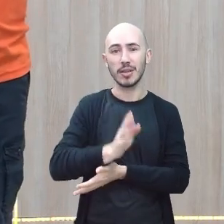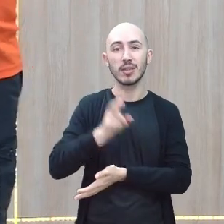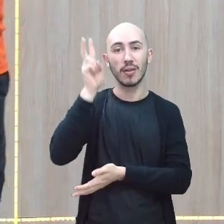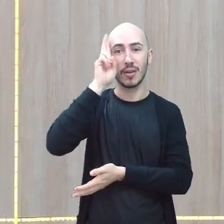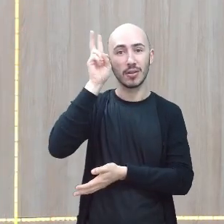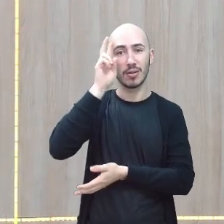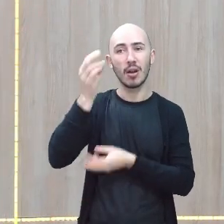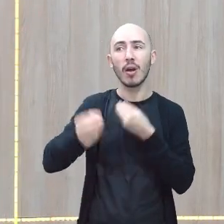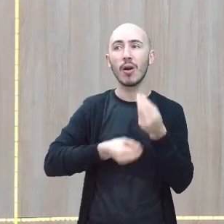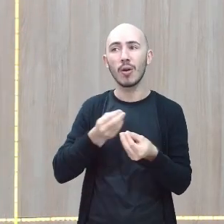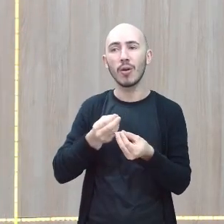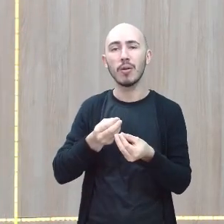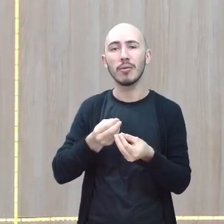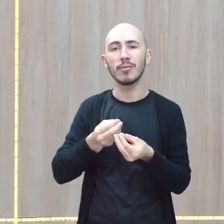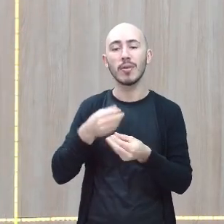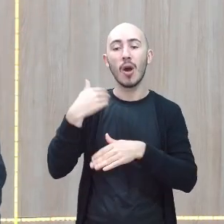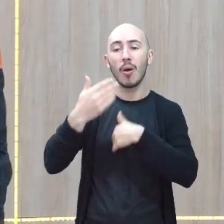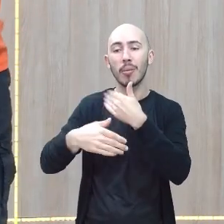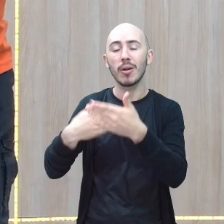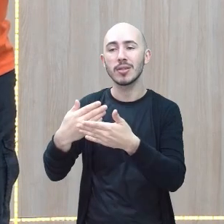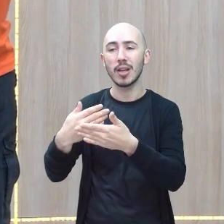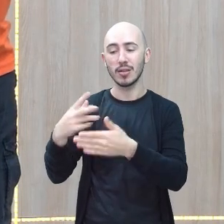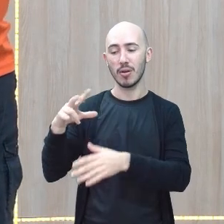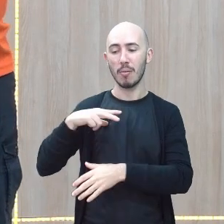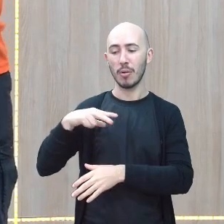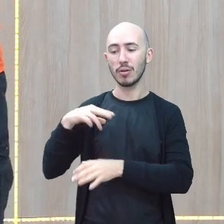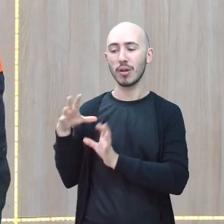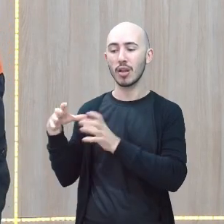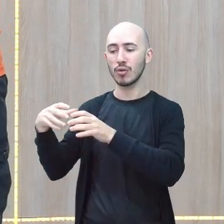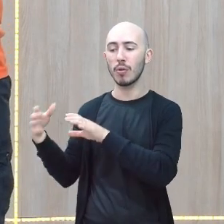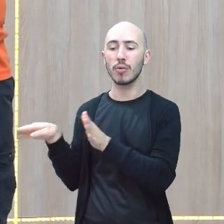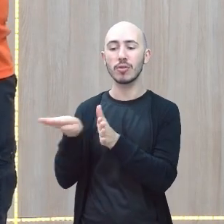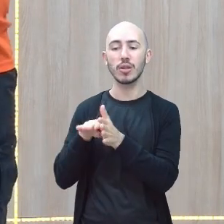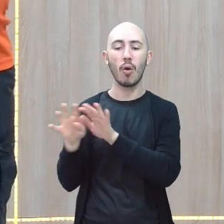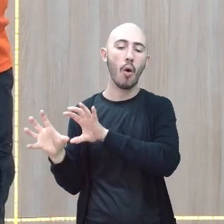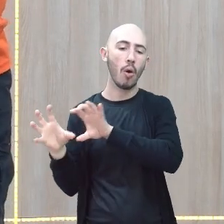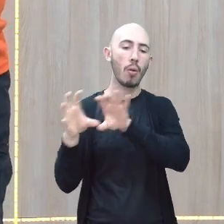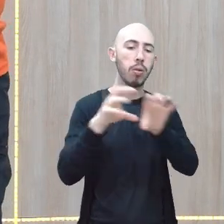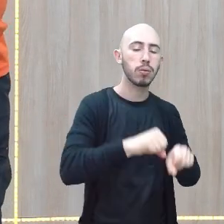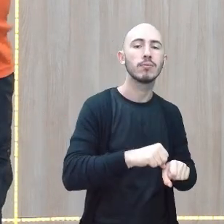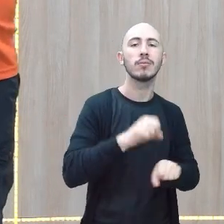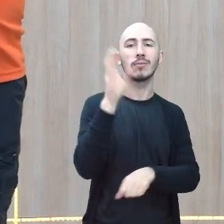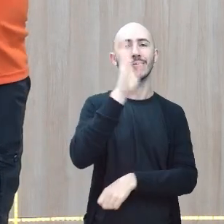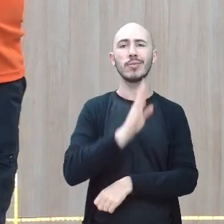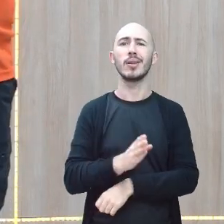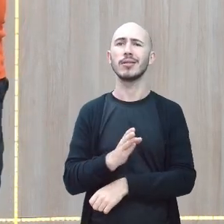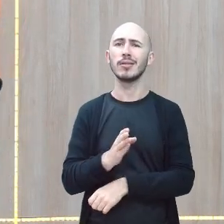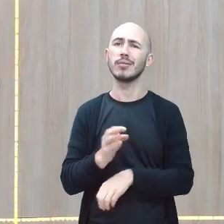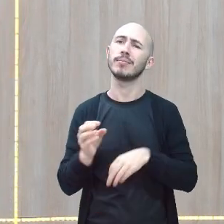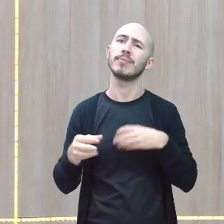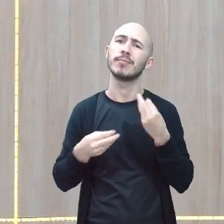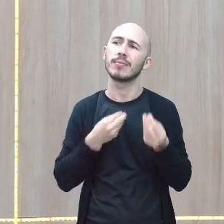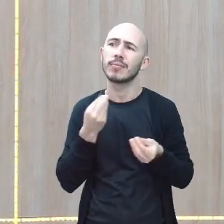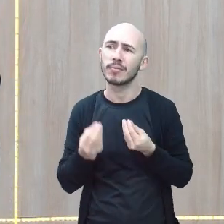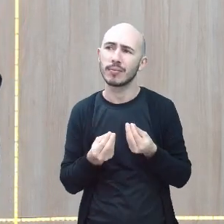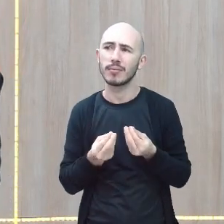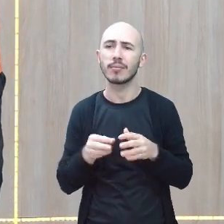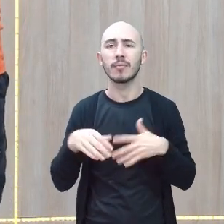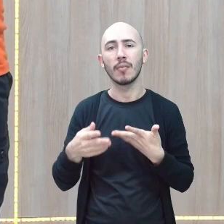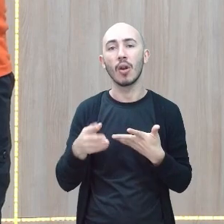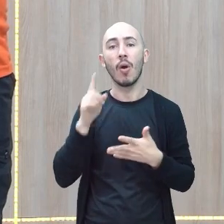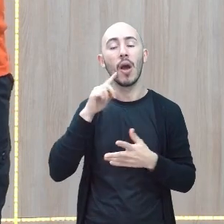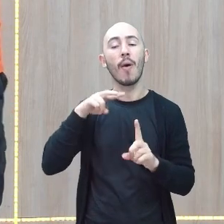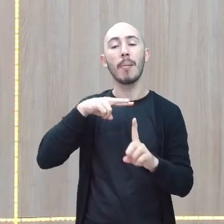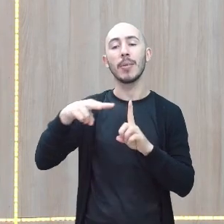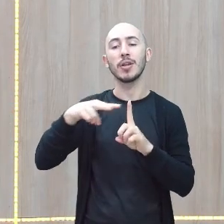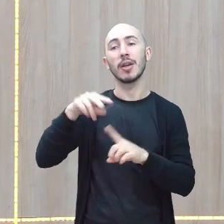partir do processo de colonização portuguesa. Então, a gente estuda a história do Brasil a partir de um olhar